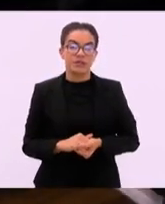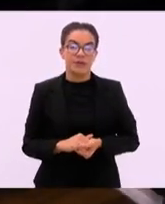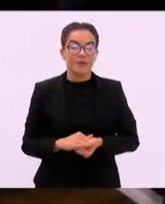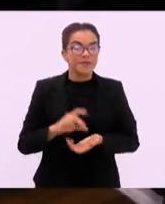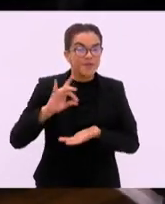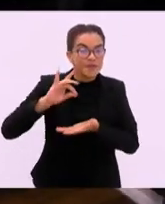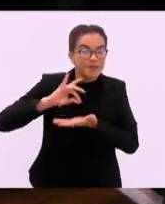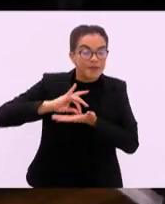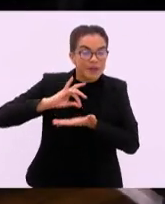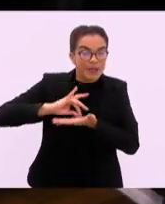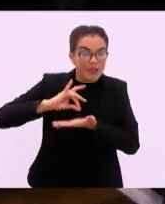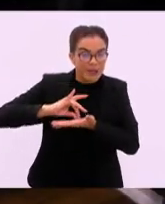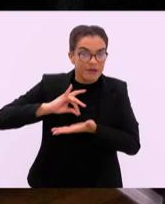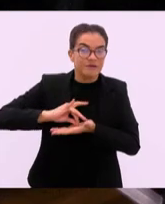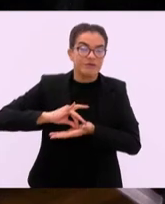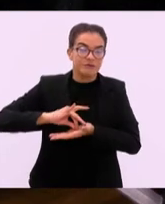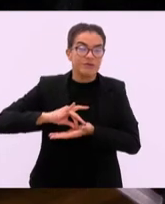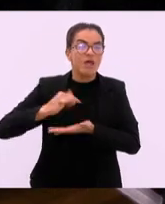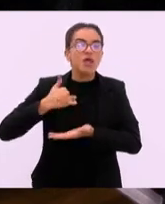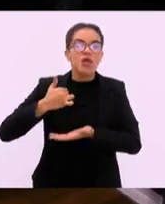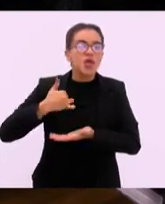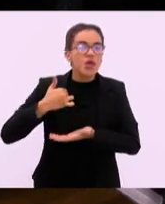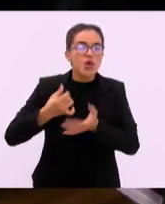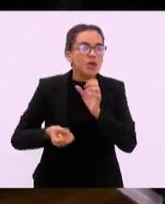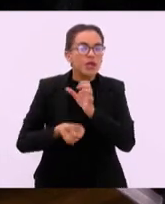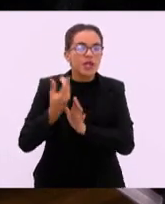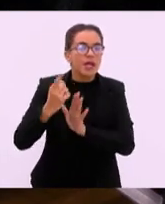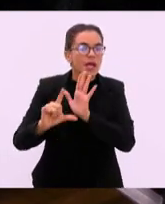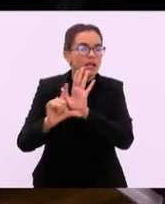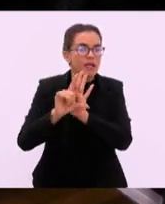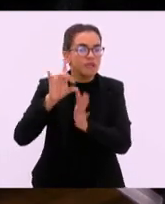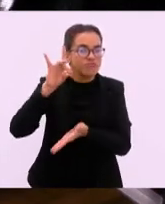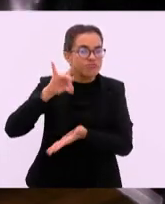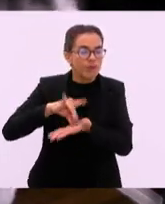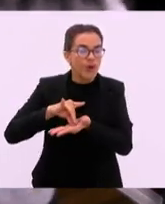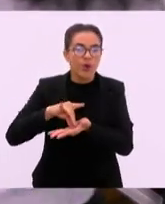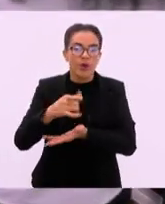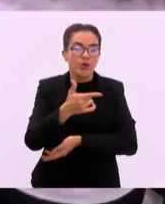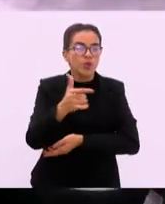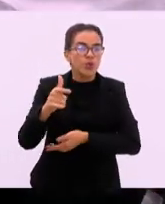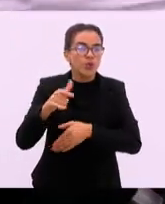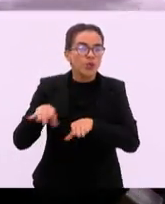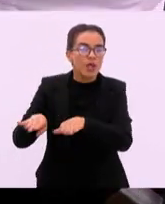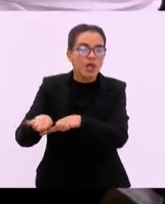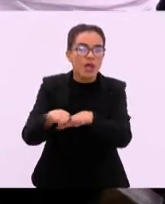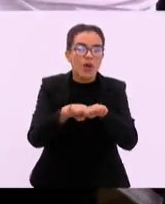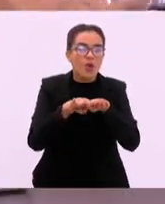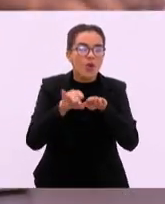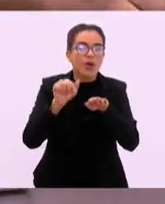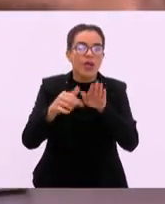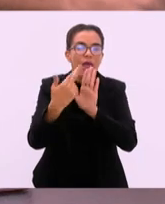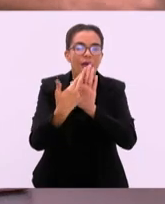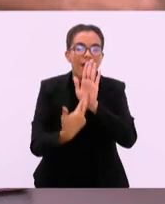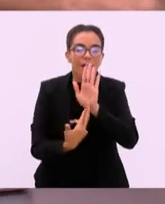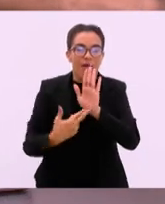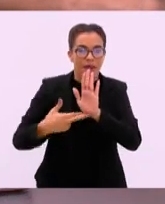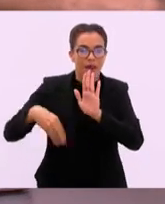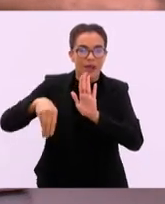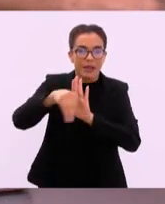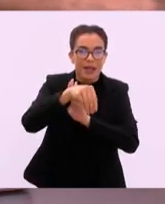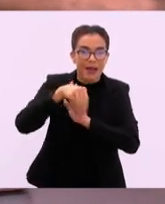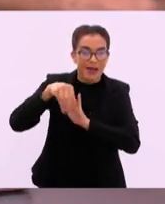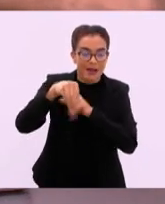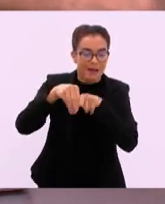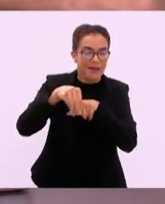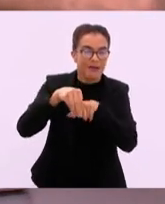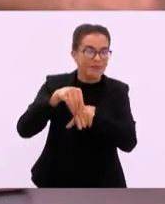Na verdade, por que eu fiz a lei original? Não havia um padrão de qualidade de areia. Havia padrão para